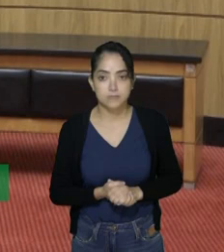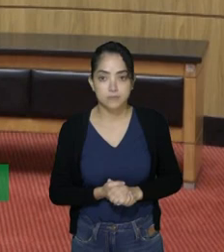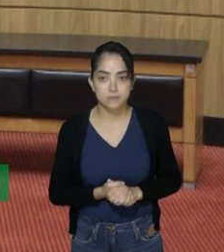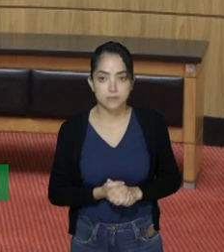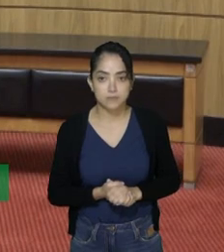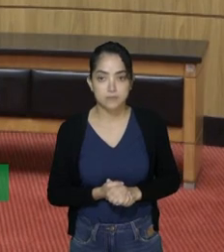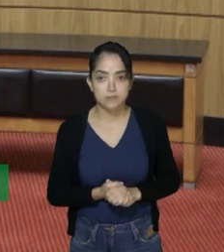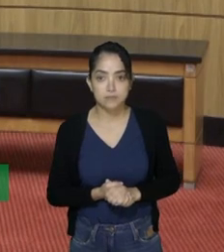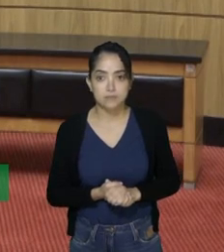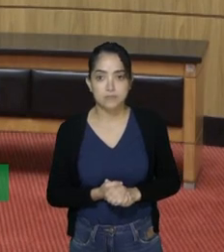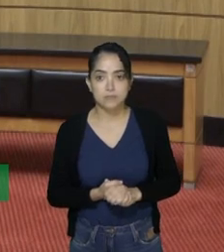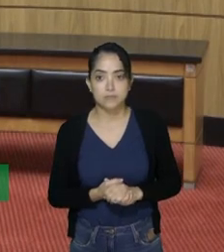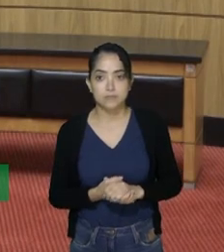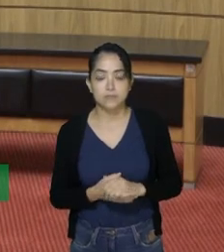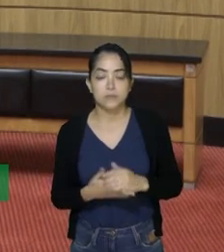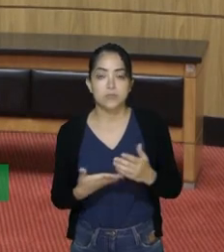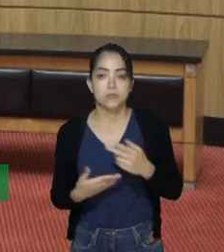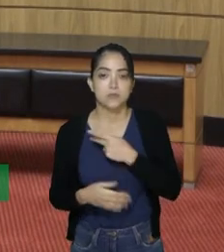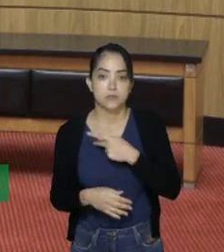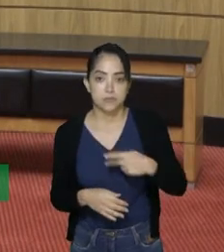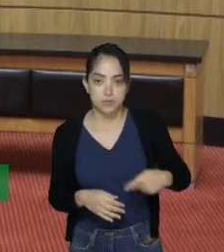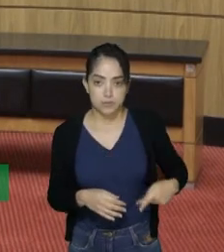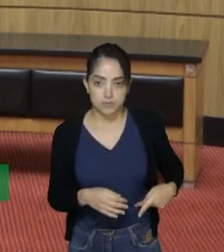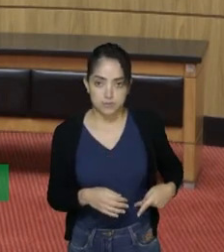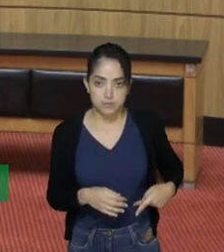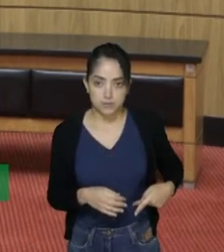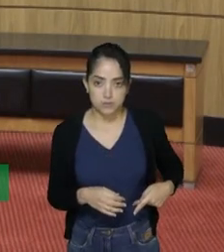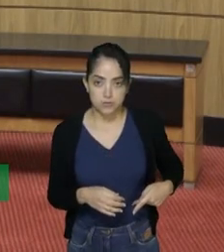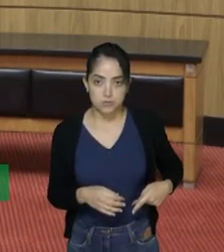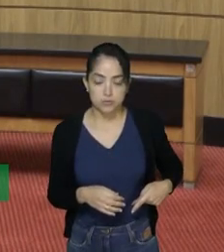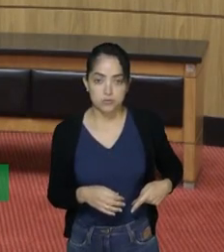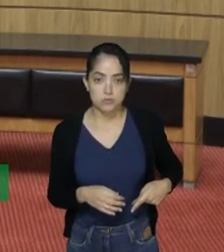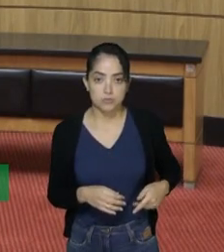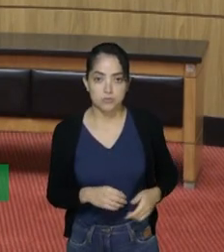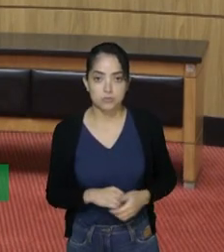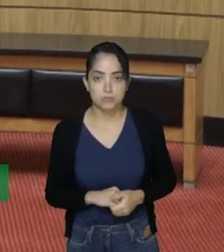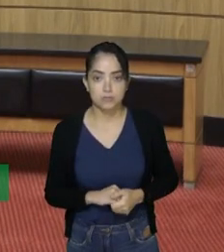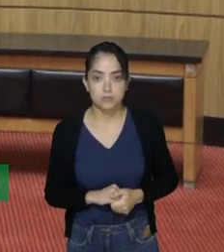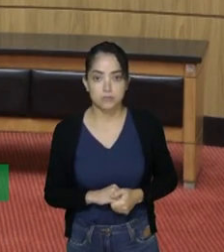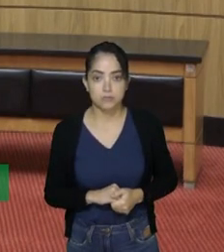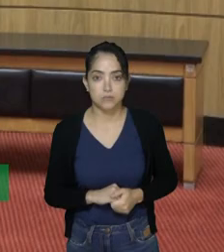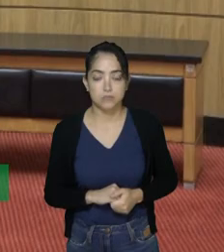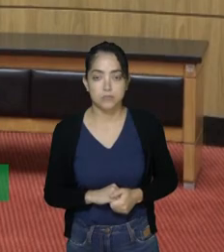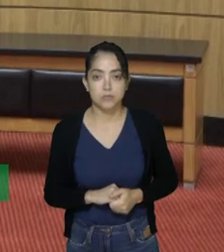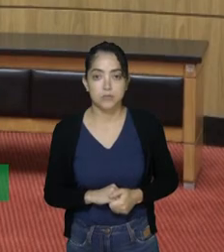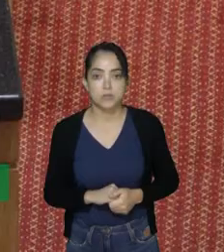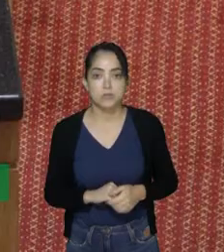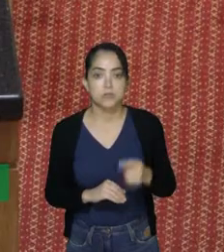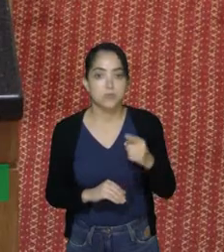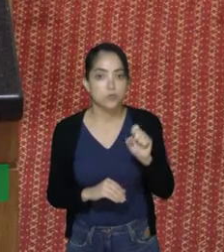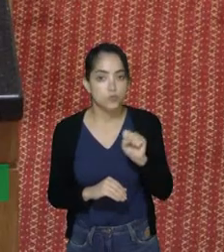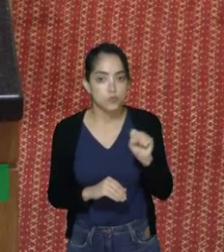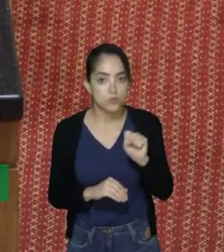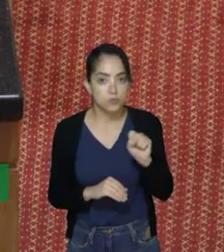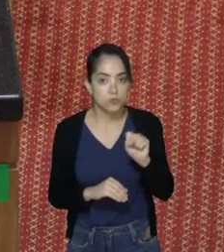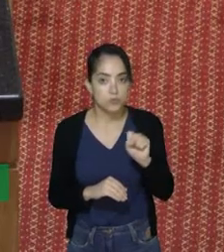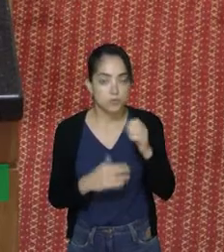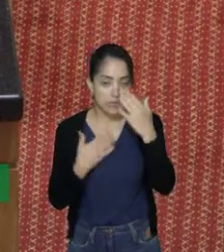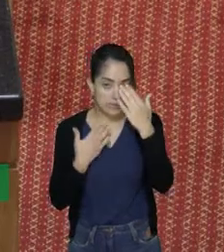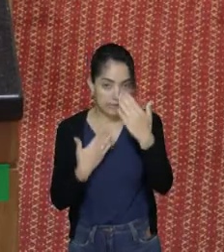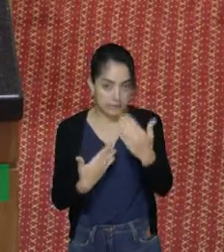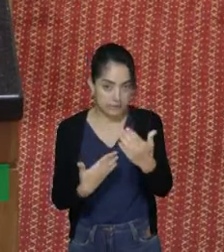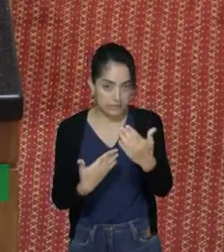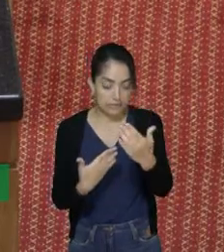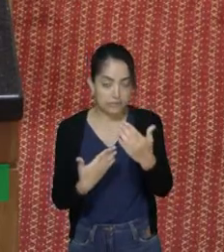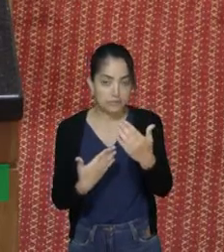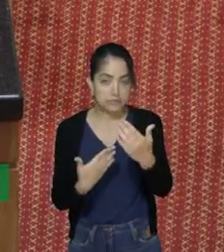Senhor presidente, não vou falar se ele não me liberar. Um segundo. Eu não posso deixar de